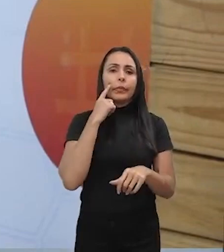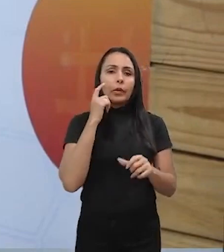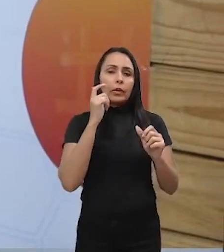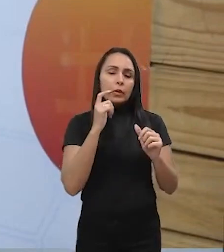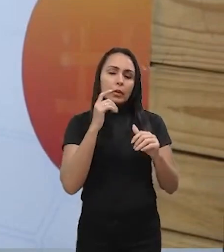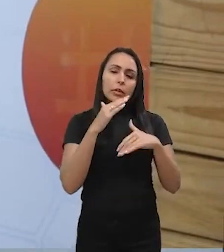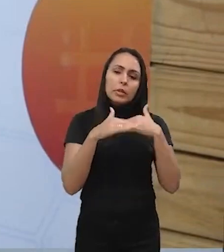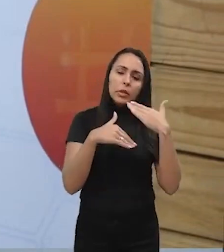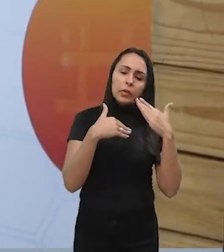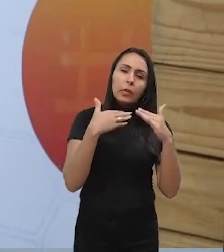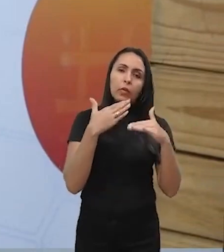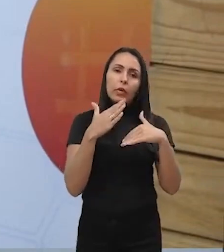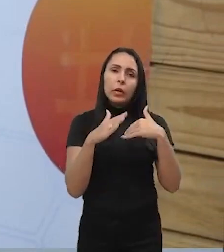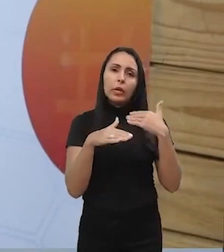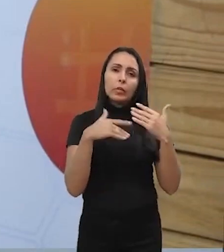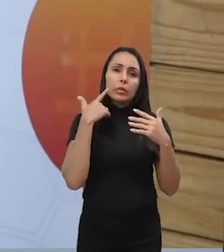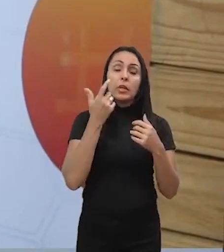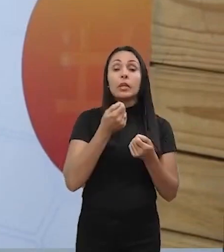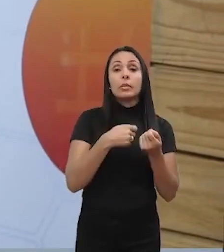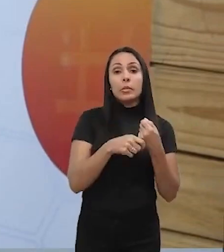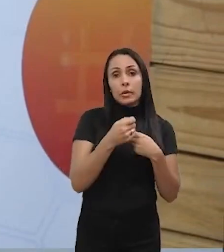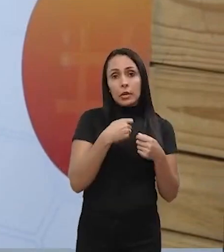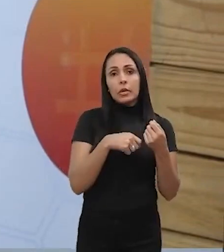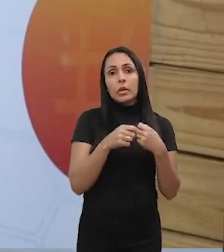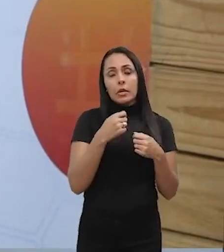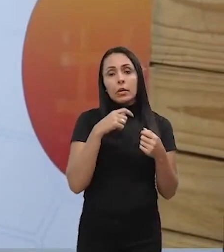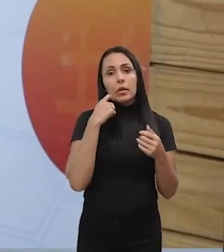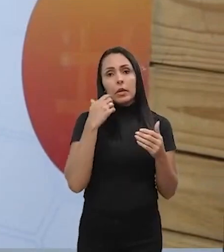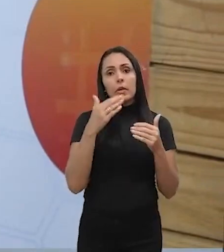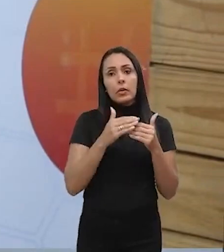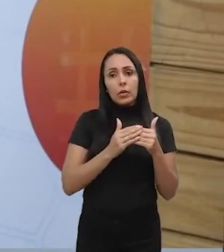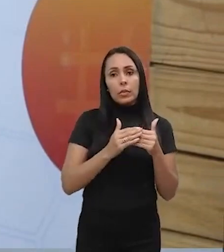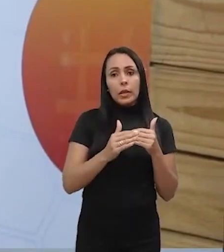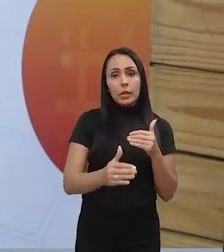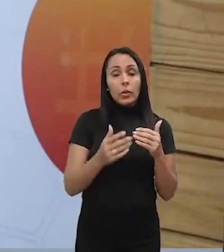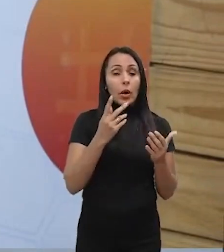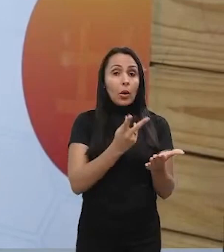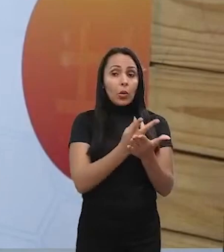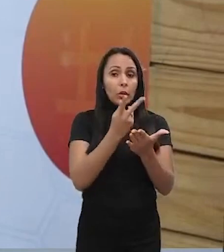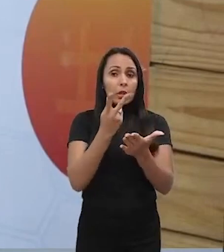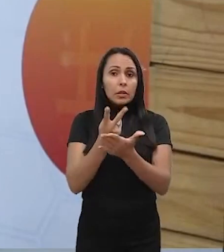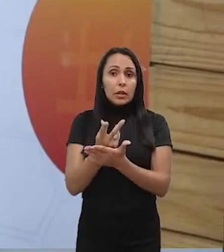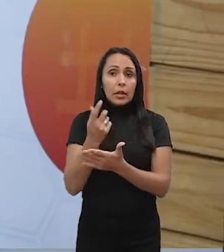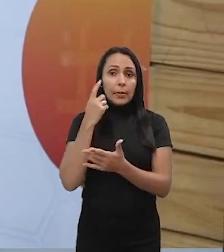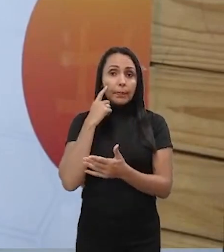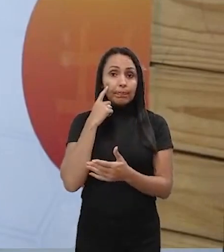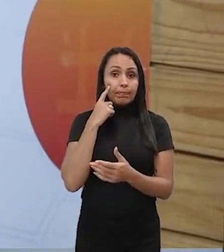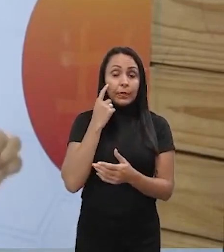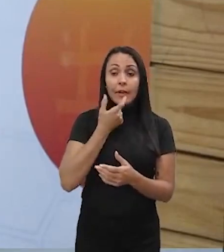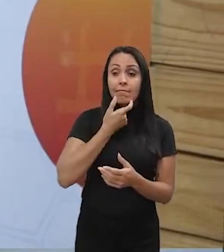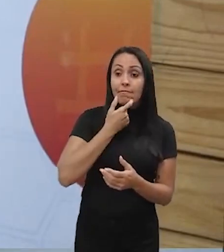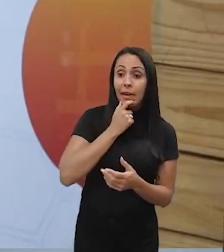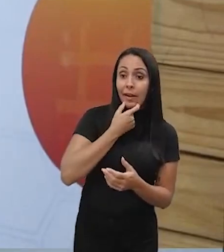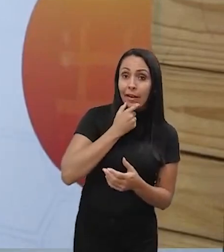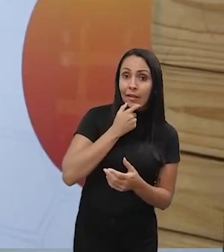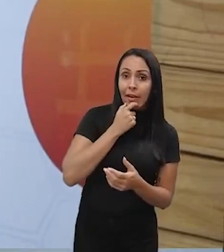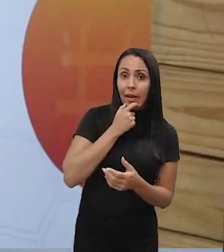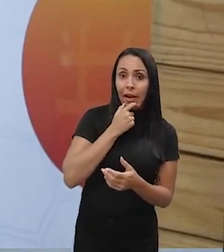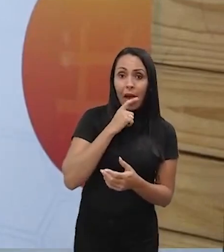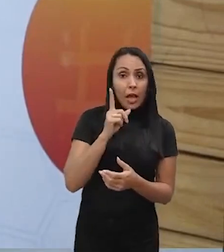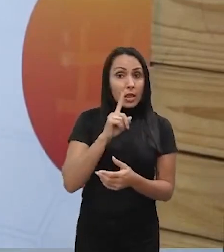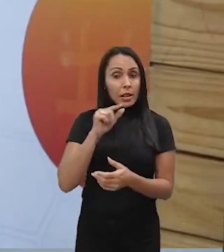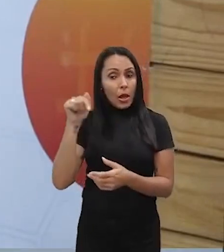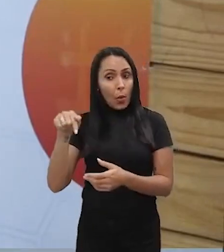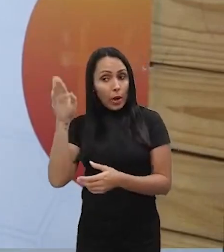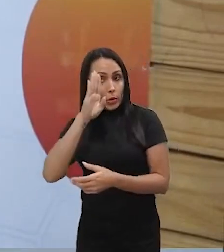crescemos, e aí a administração começou a acontecer na Inglaterra, não aqui no país. Eu vou